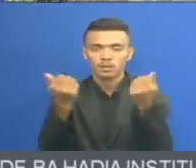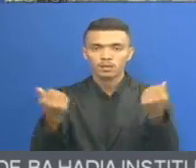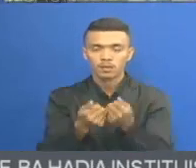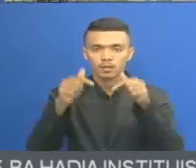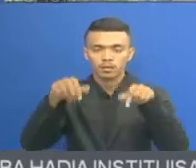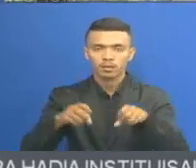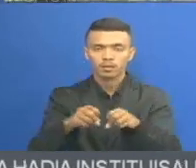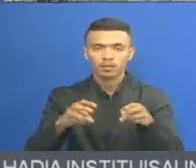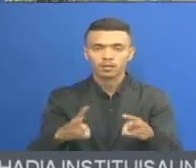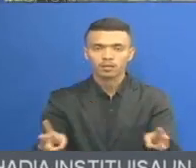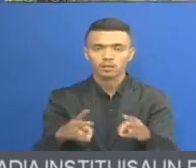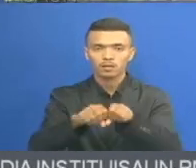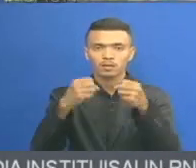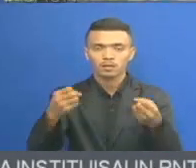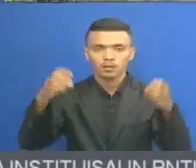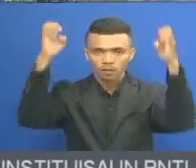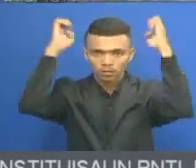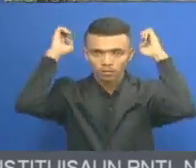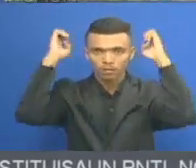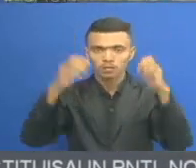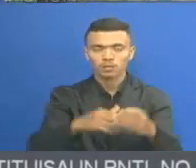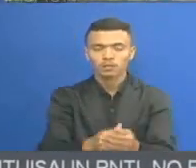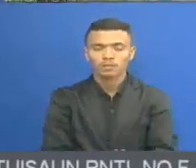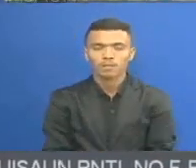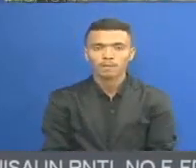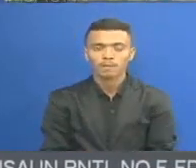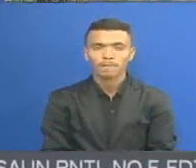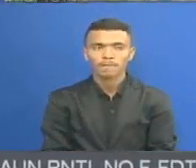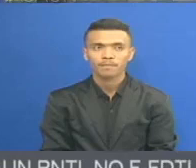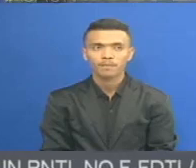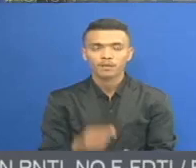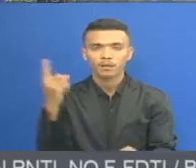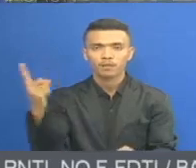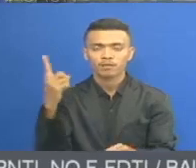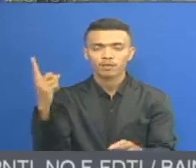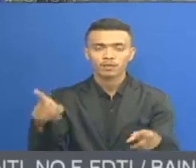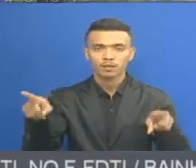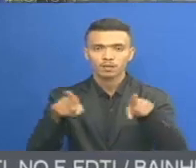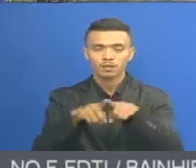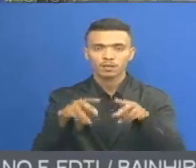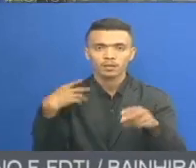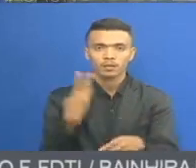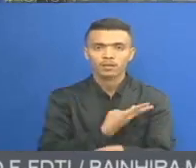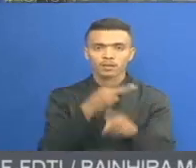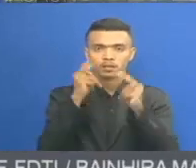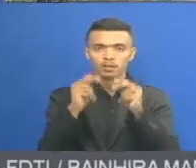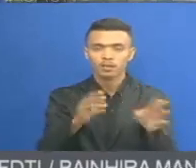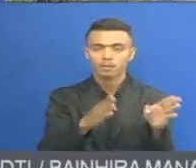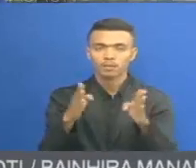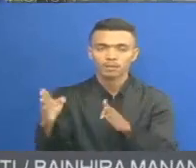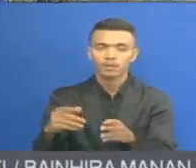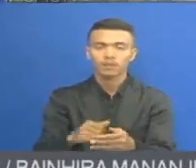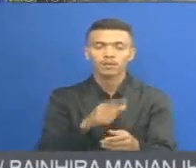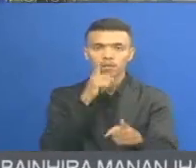balu gozo na educação dia, mas via falou que hor na fate condição ansané, vatu carbau sukune na fate no condição ansané. E te tem galo remat. No los